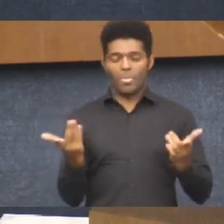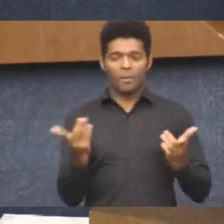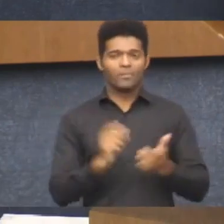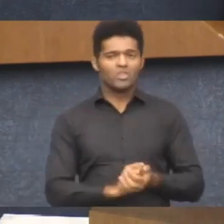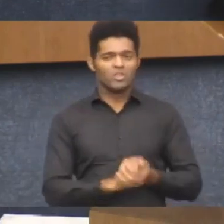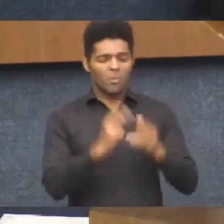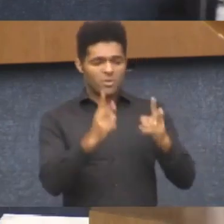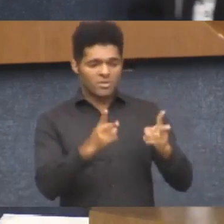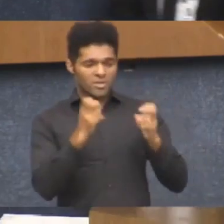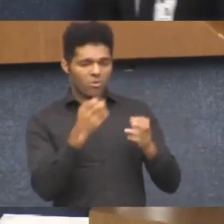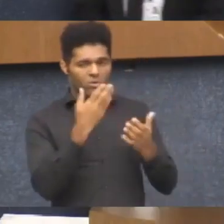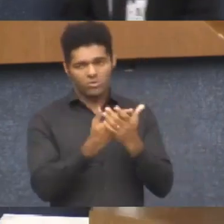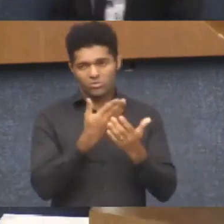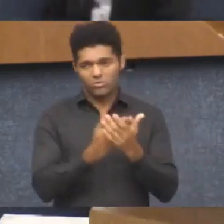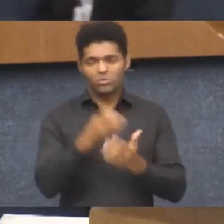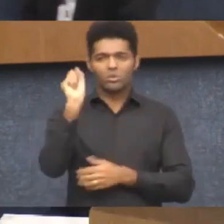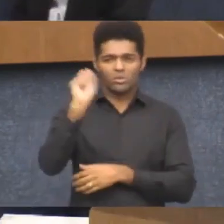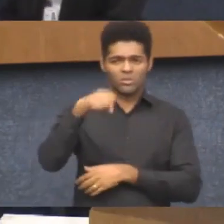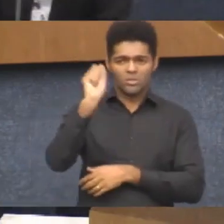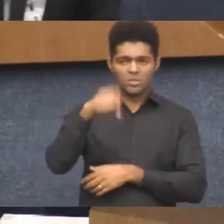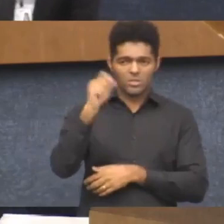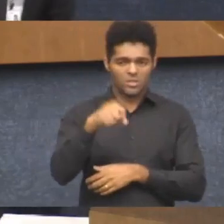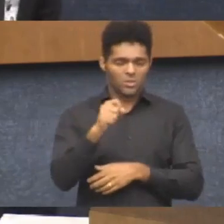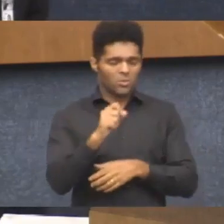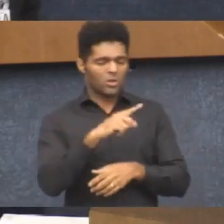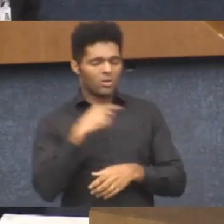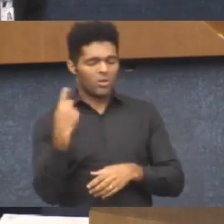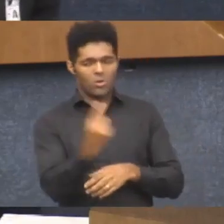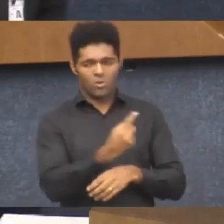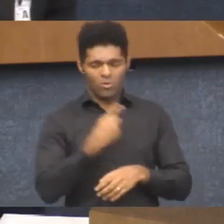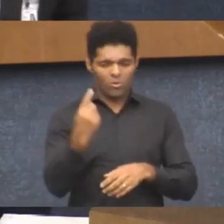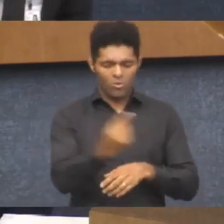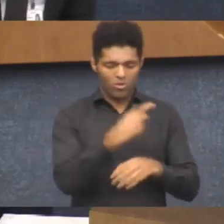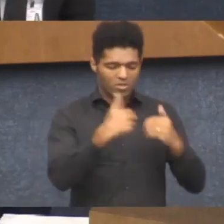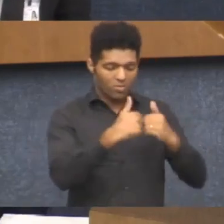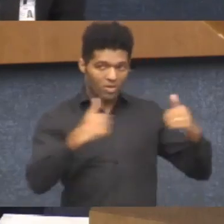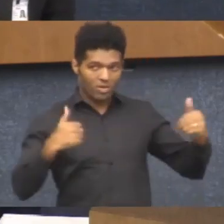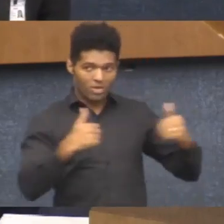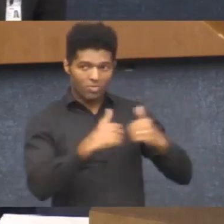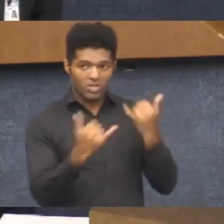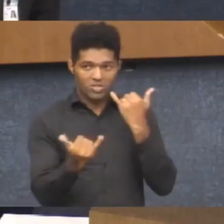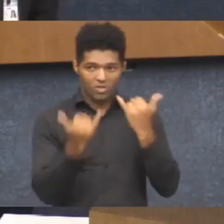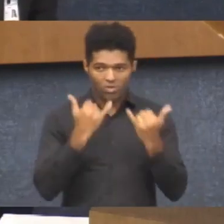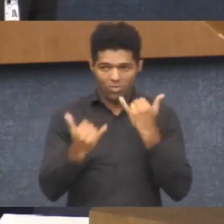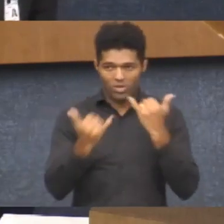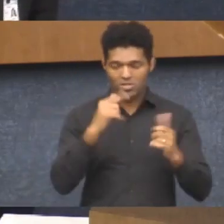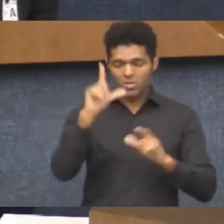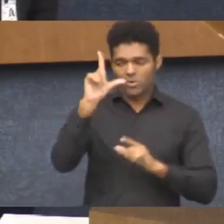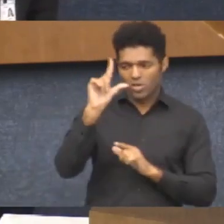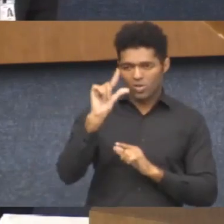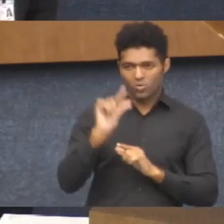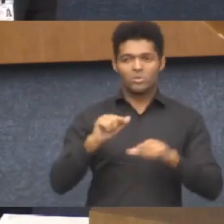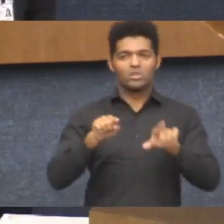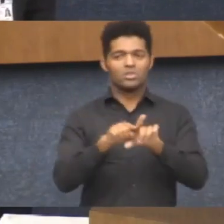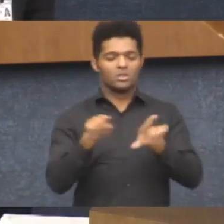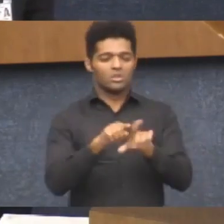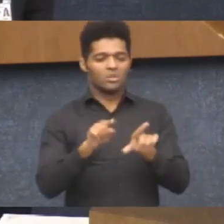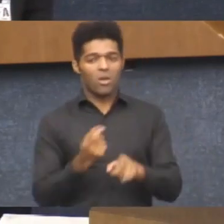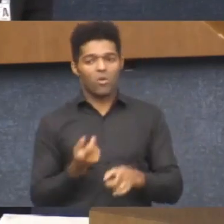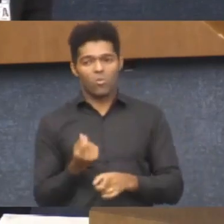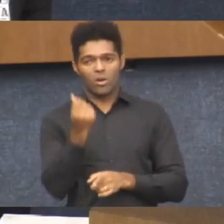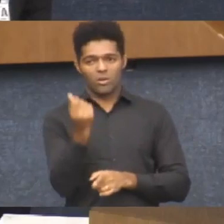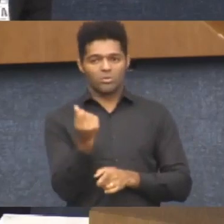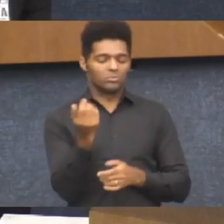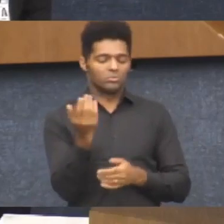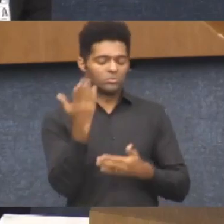do médico de família sobre o gasto por internação, a gente tinha esses dados de gasto, eles também reduzem com significância estatística.